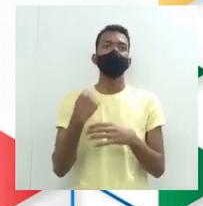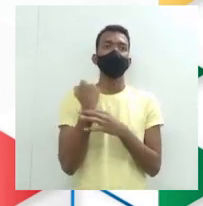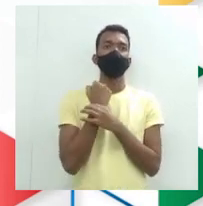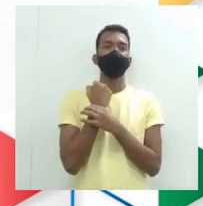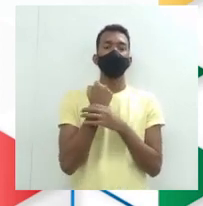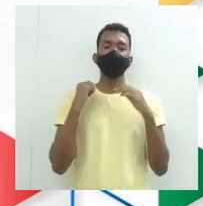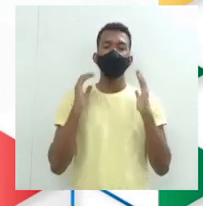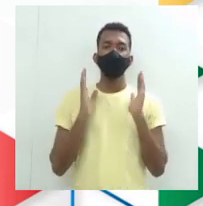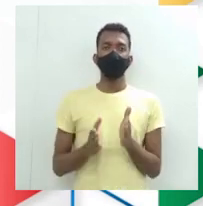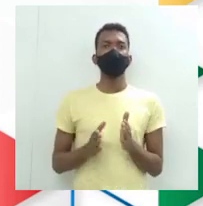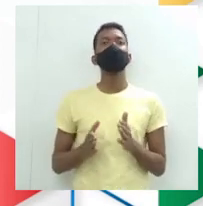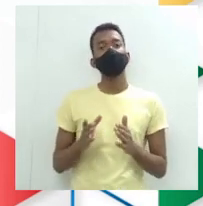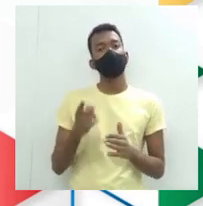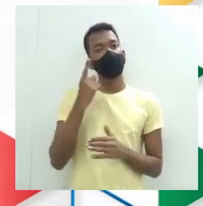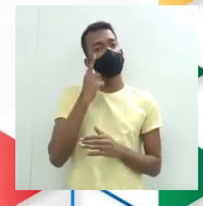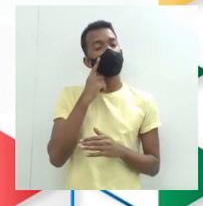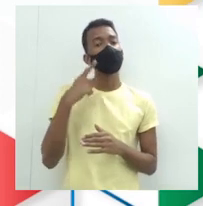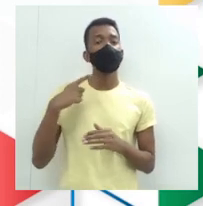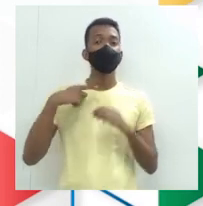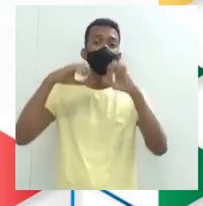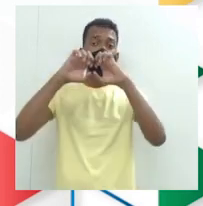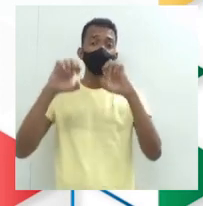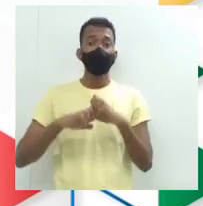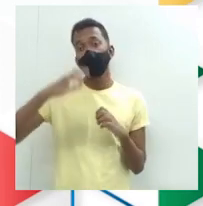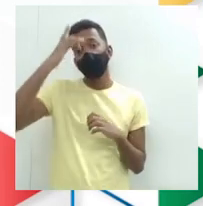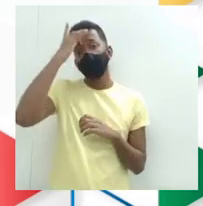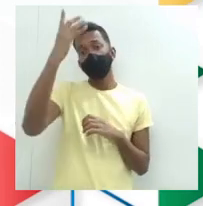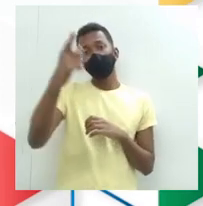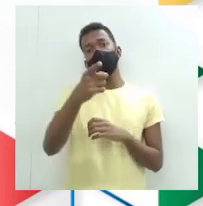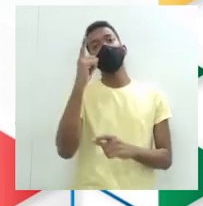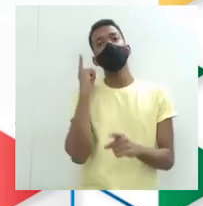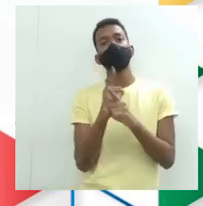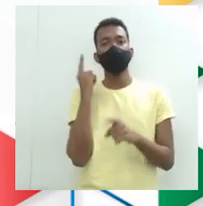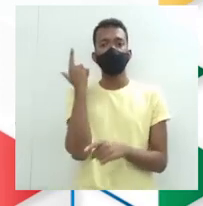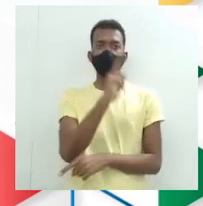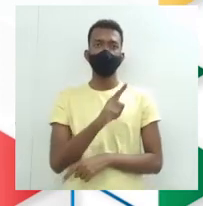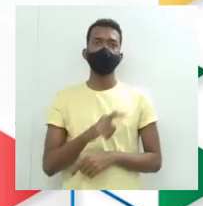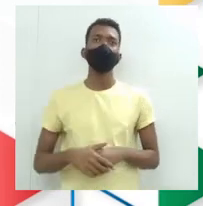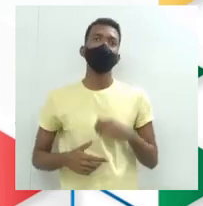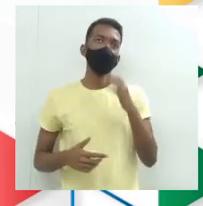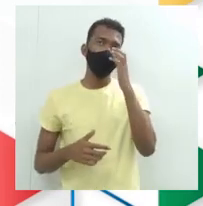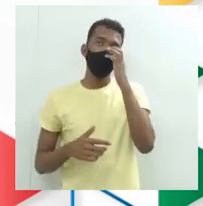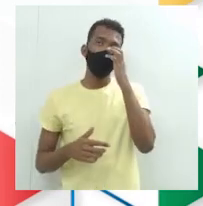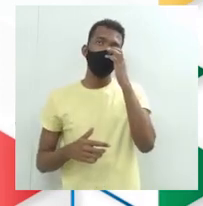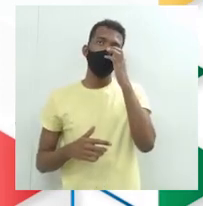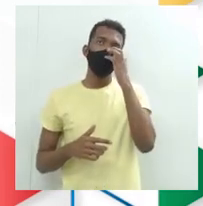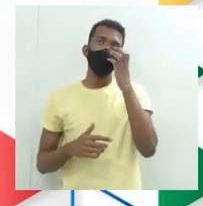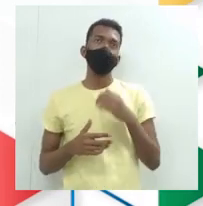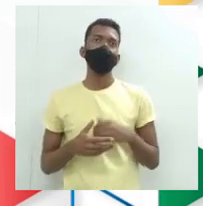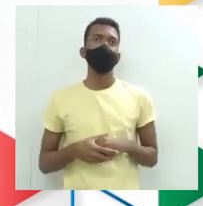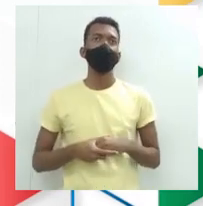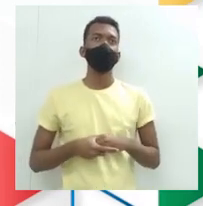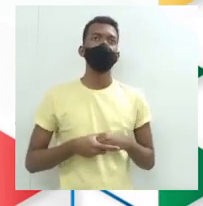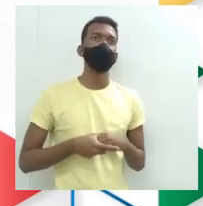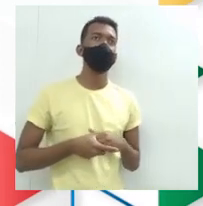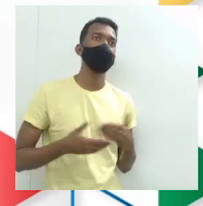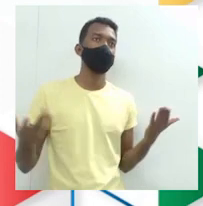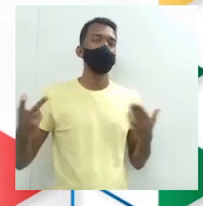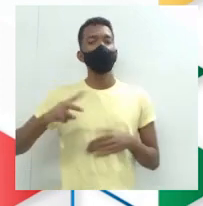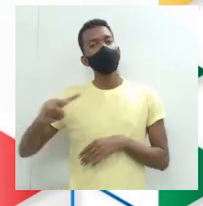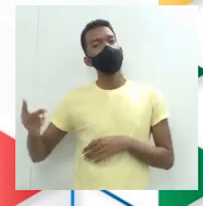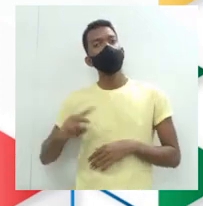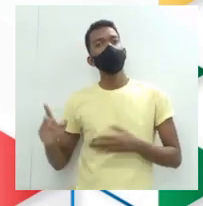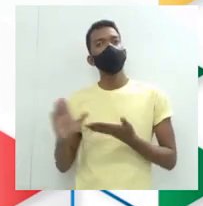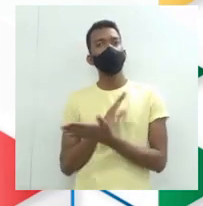a gente já viu que é uma estrutura fácil de você identificar. Next one. Vamos lá. Vou traduzir aí